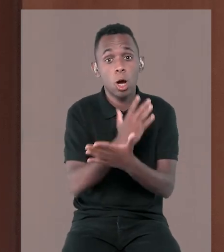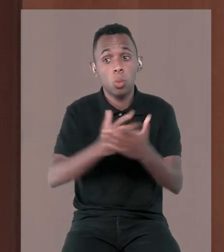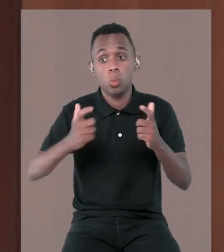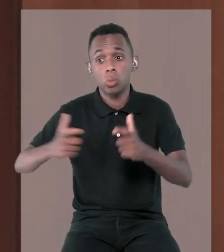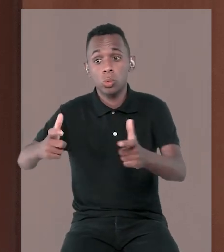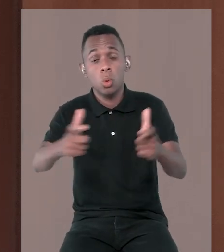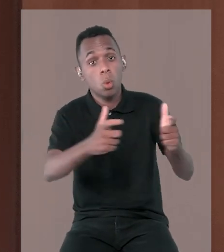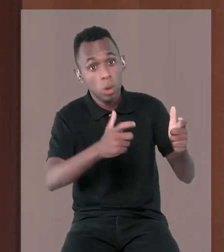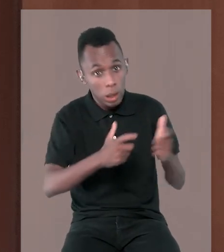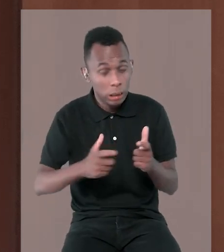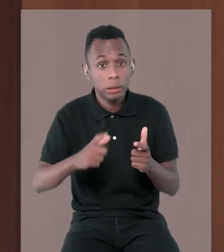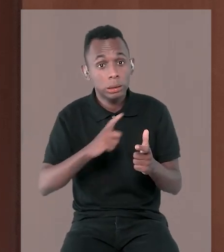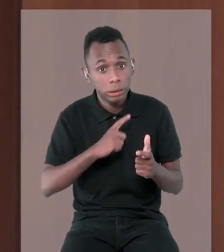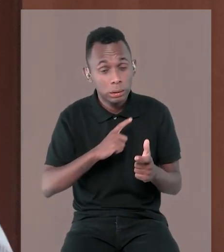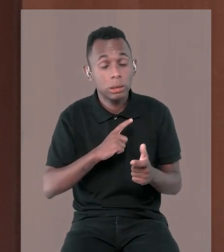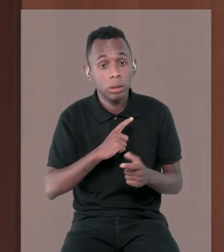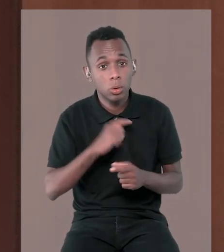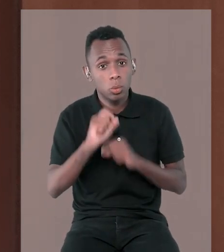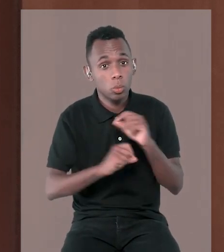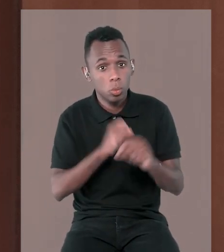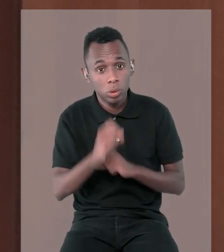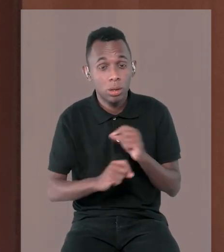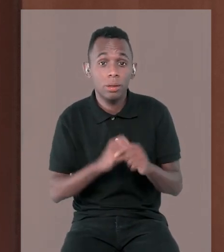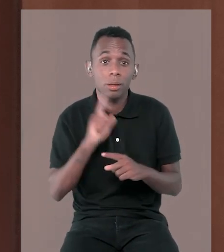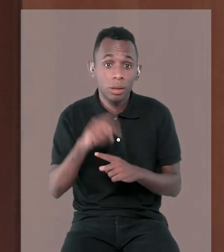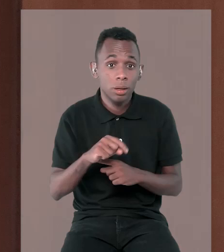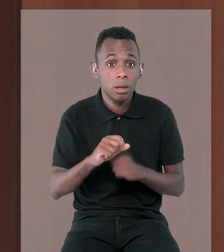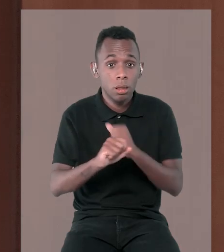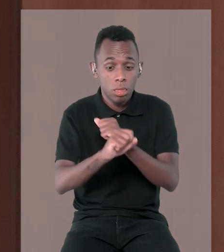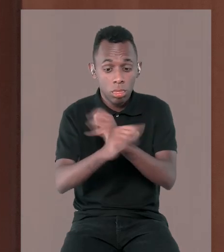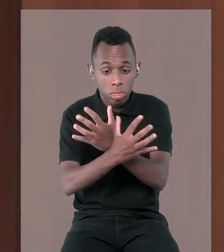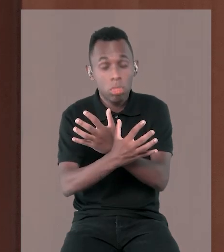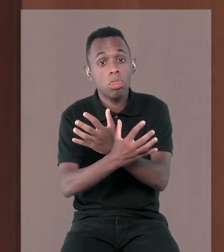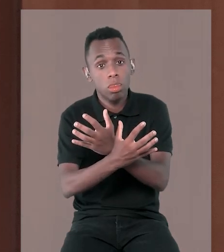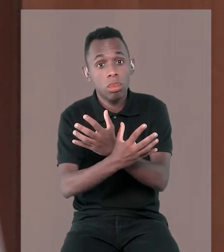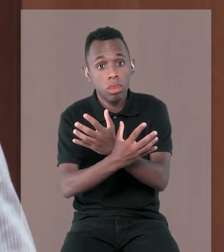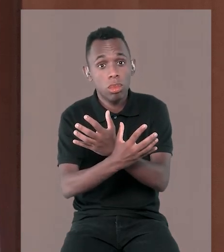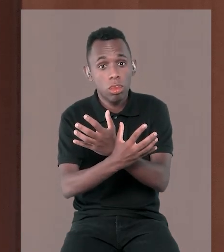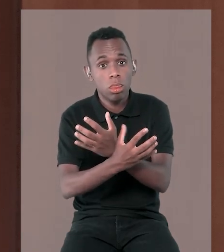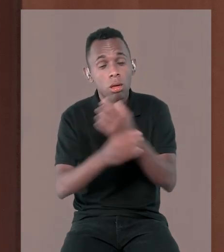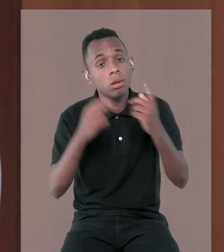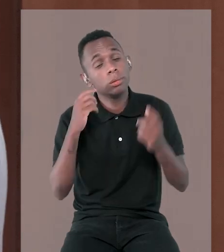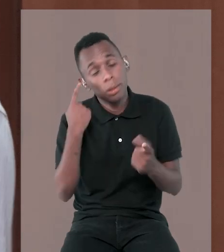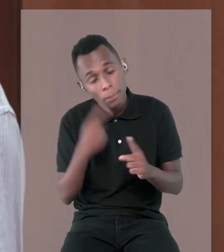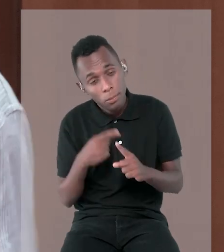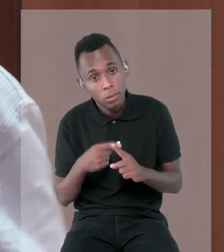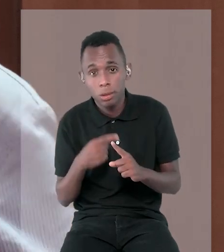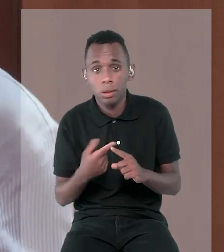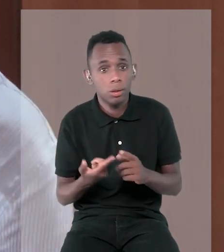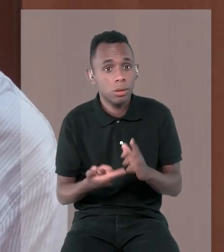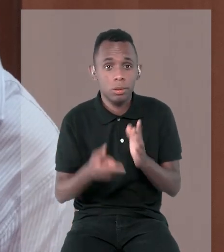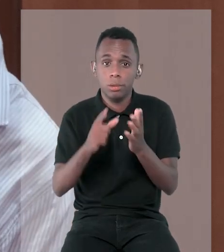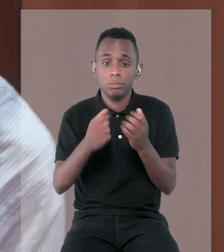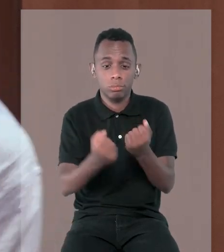regiões tem até, exagerando um pouco, uma tendência à desertificação. Exatamente, por não ter